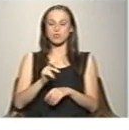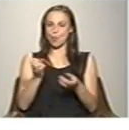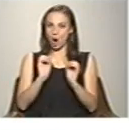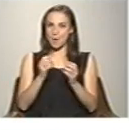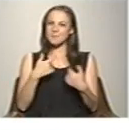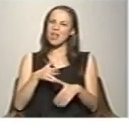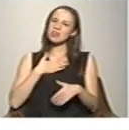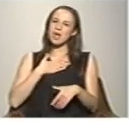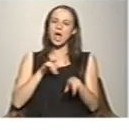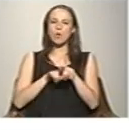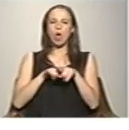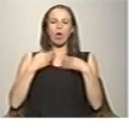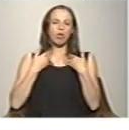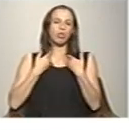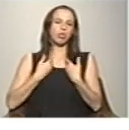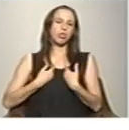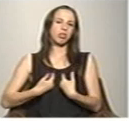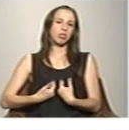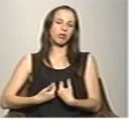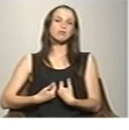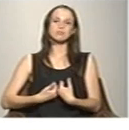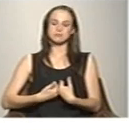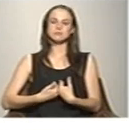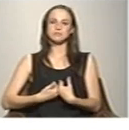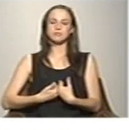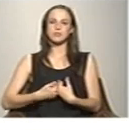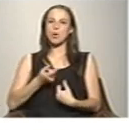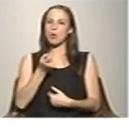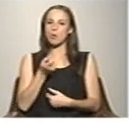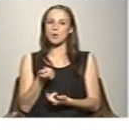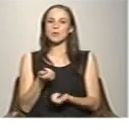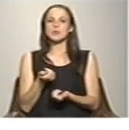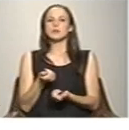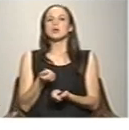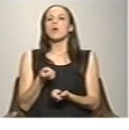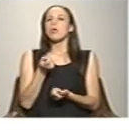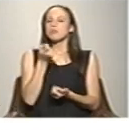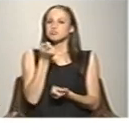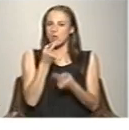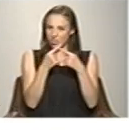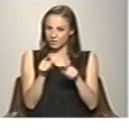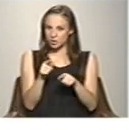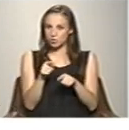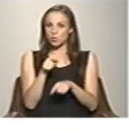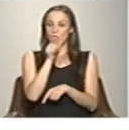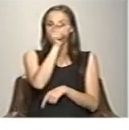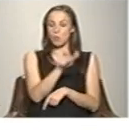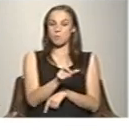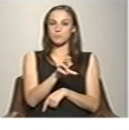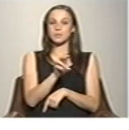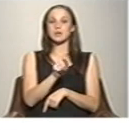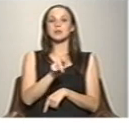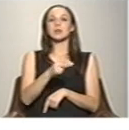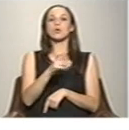relaxar-nos. Há uma diferença um bocadinho grande. Um bocadinho grande não, que não é assim tão grande quanto isso. Uma é uma neurohormona, que é uma